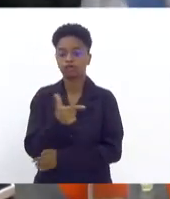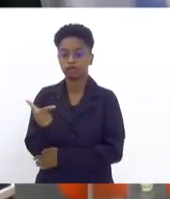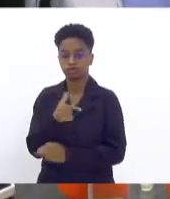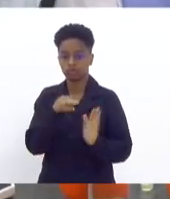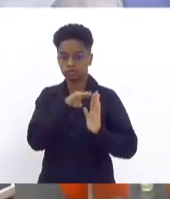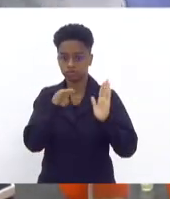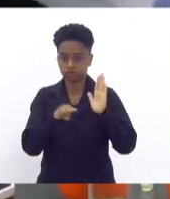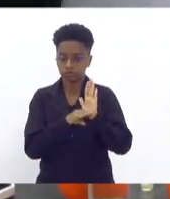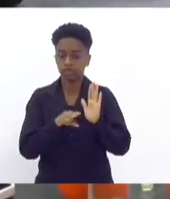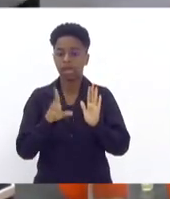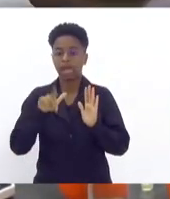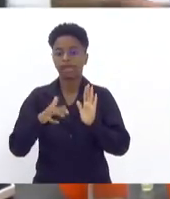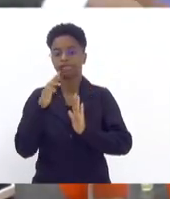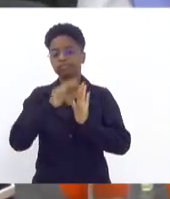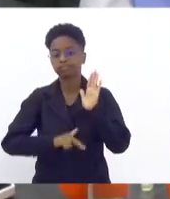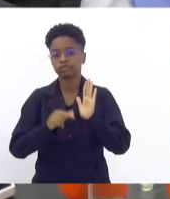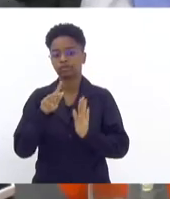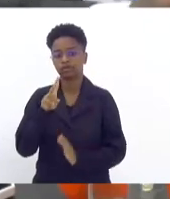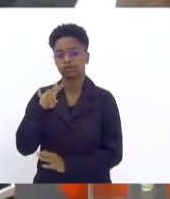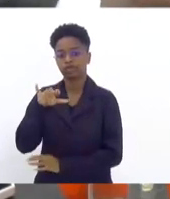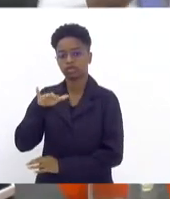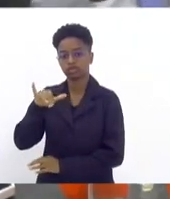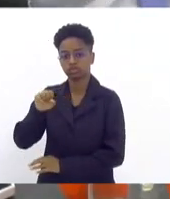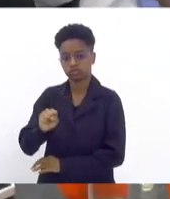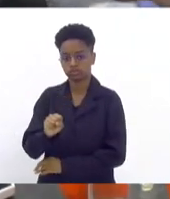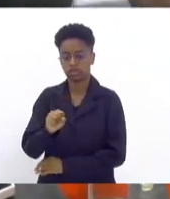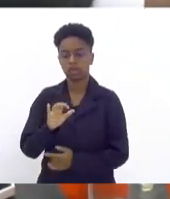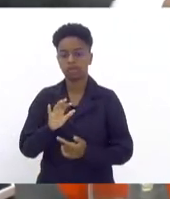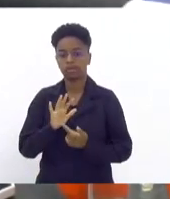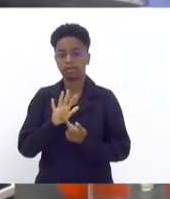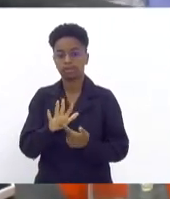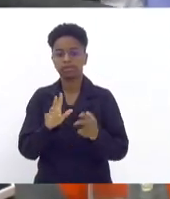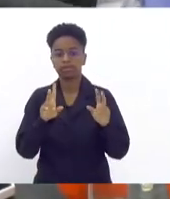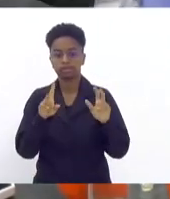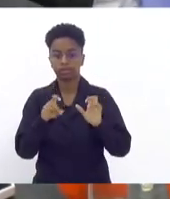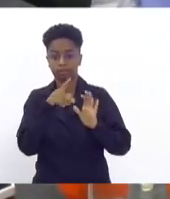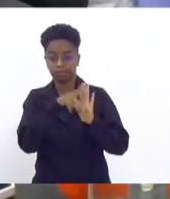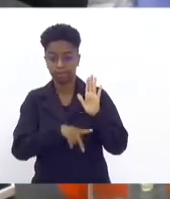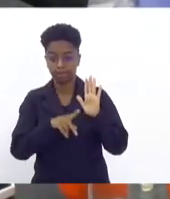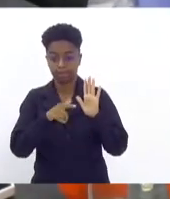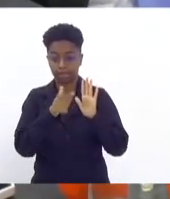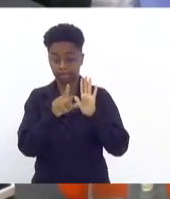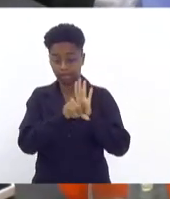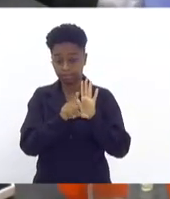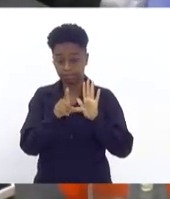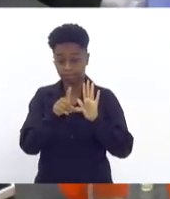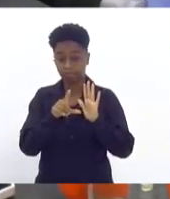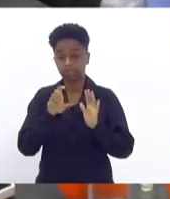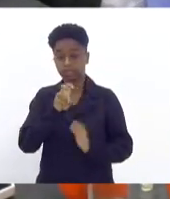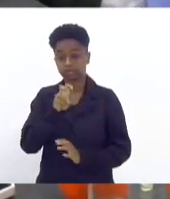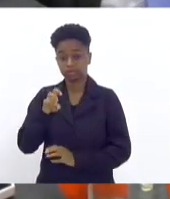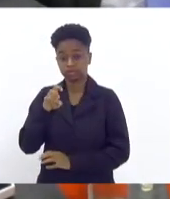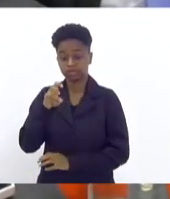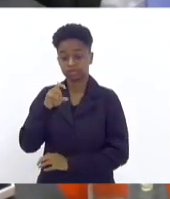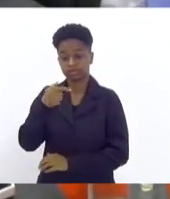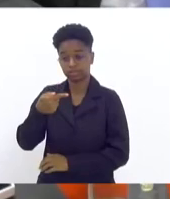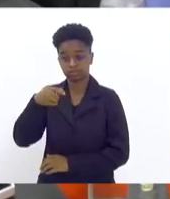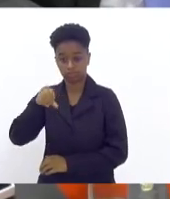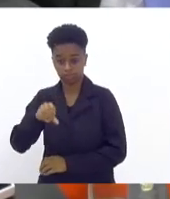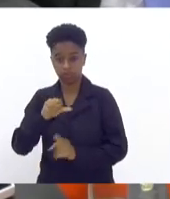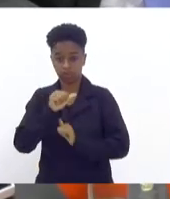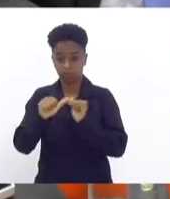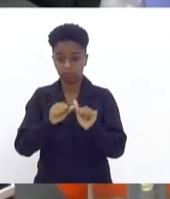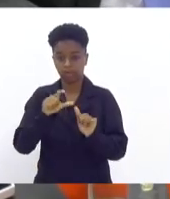pauta, projeto de relatoria do deputado Vinícius Cozzolino. Trata-se do PL 5779 de 2022, de autoria do deputado Bruno Dauari, que altera a lei número